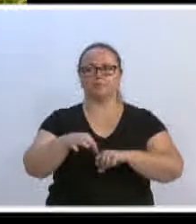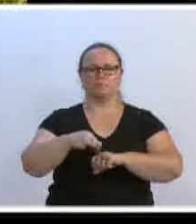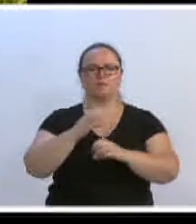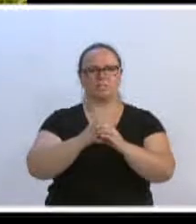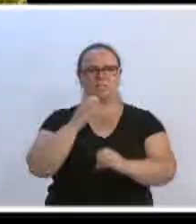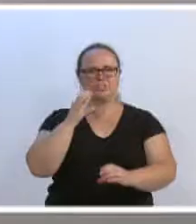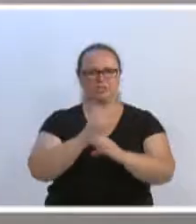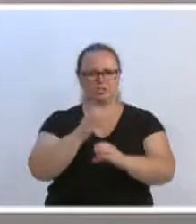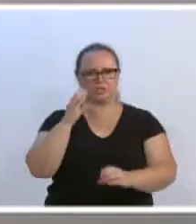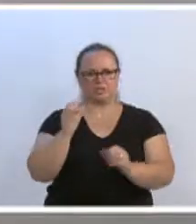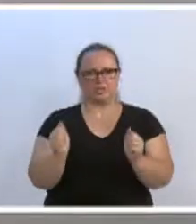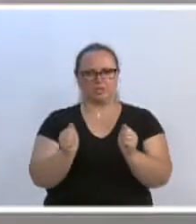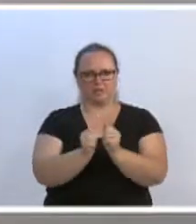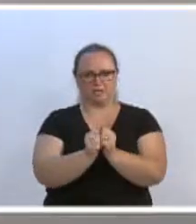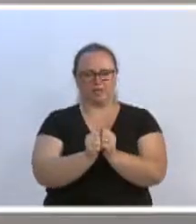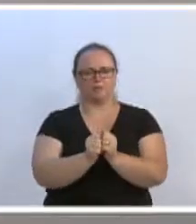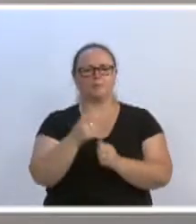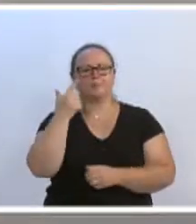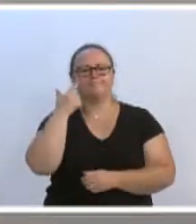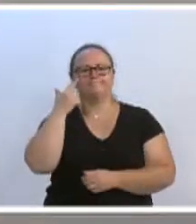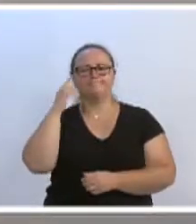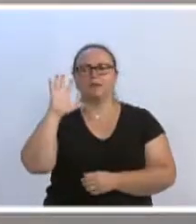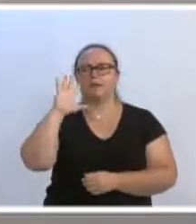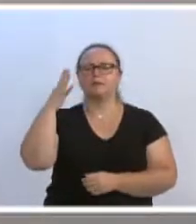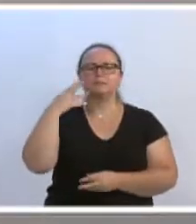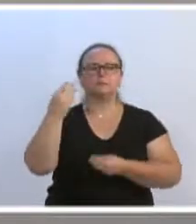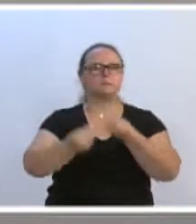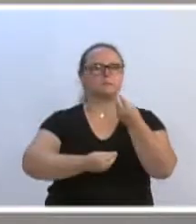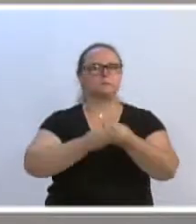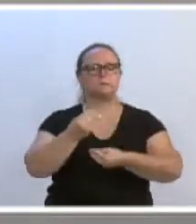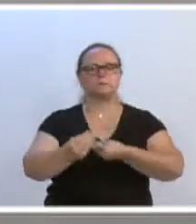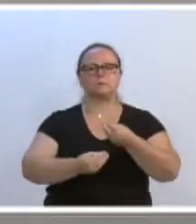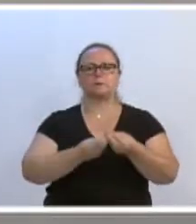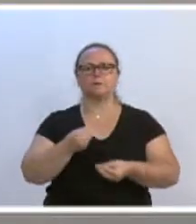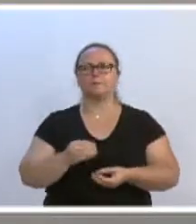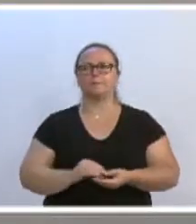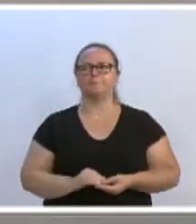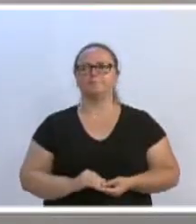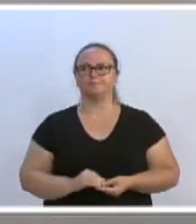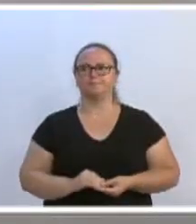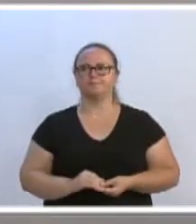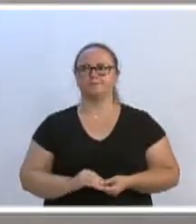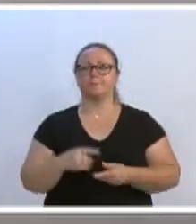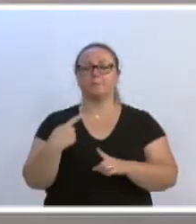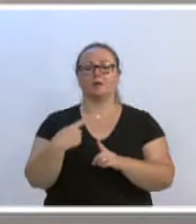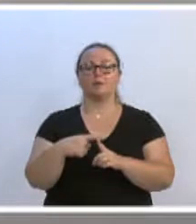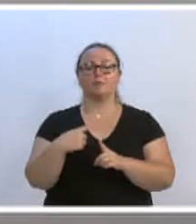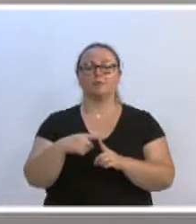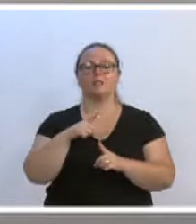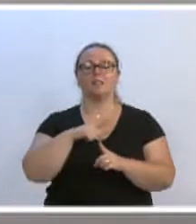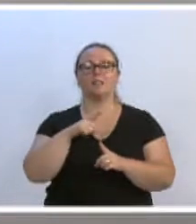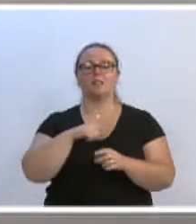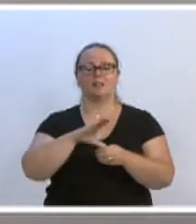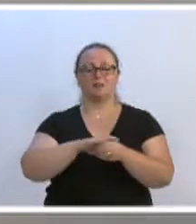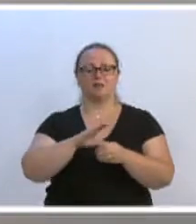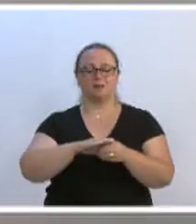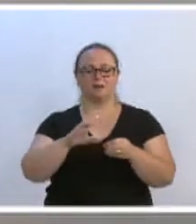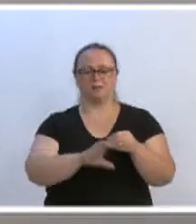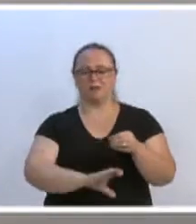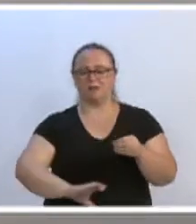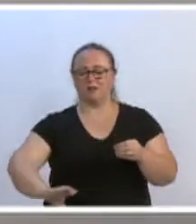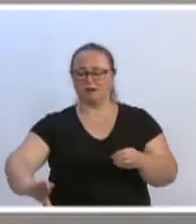buscando uma solução para o problema daquela comunidade que tem um esgoto a céu aberto ali que foi